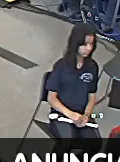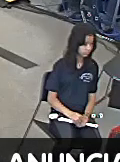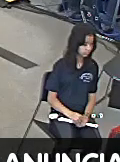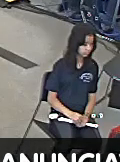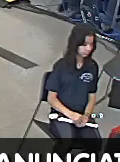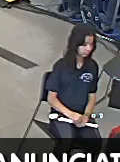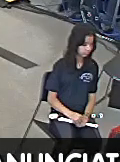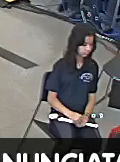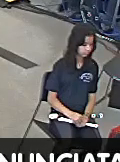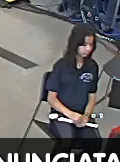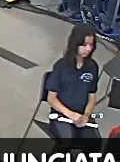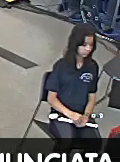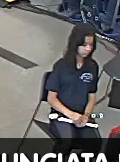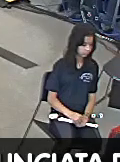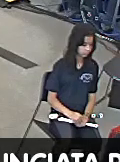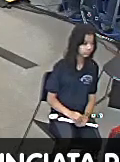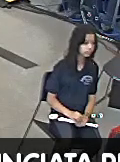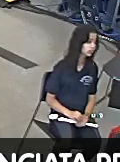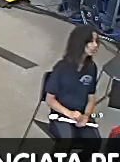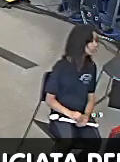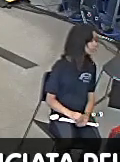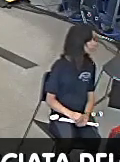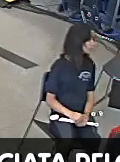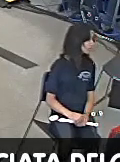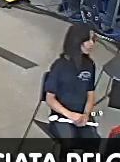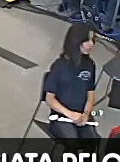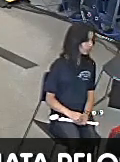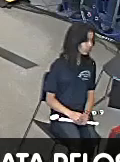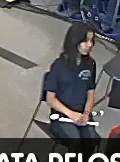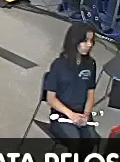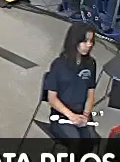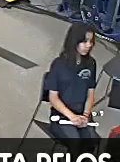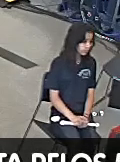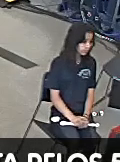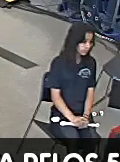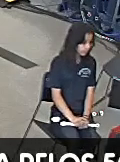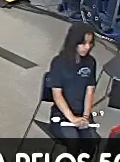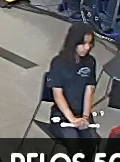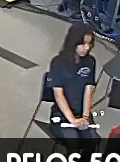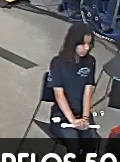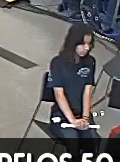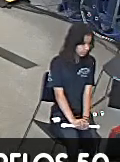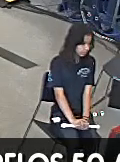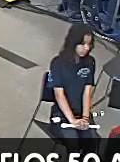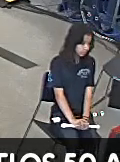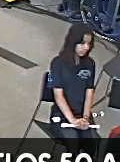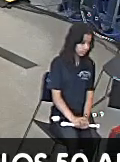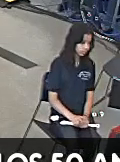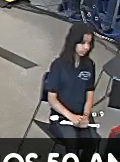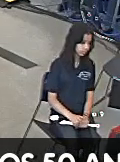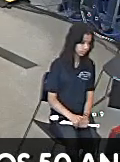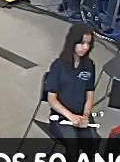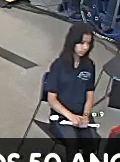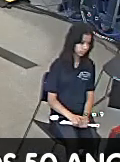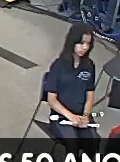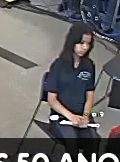mel, em que aqui os nossos povos originários, nesse mundo ainda tão